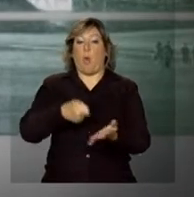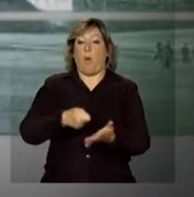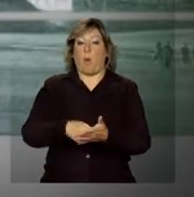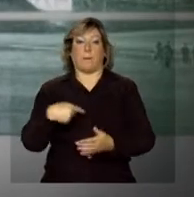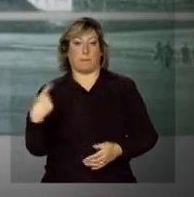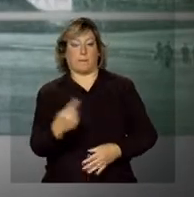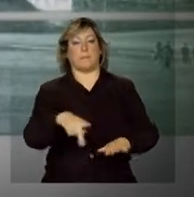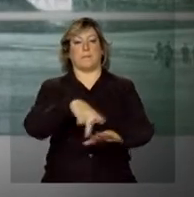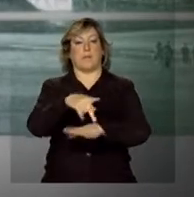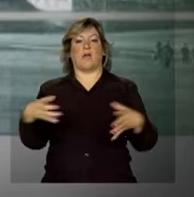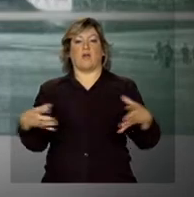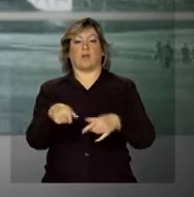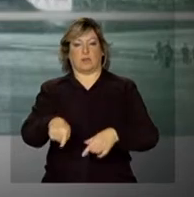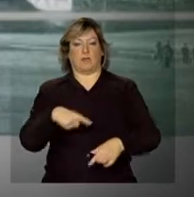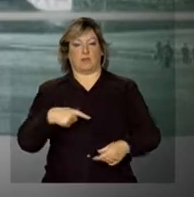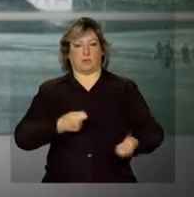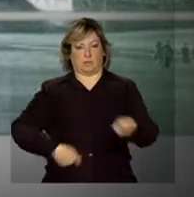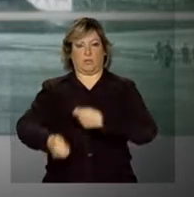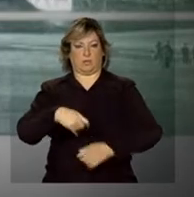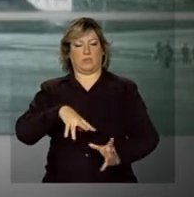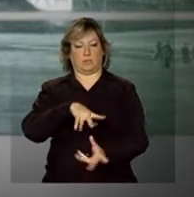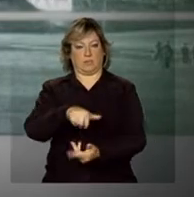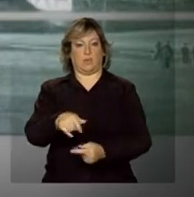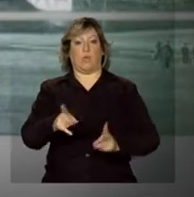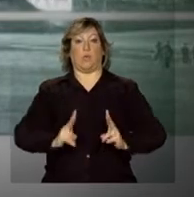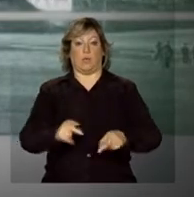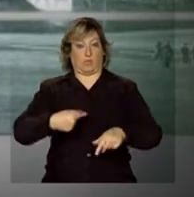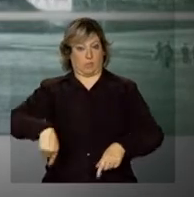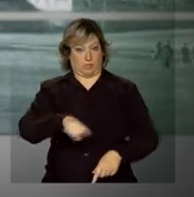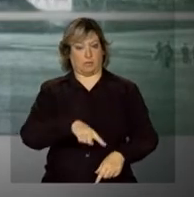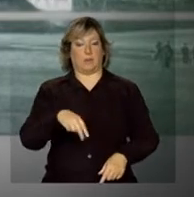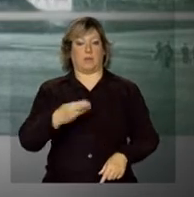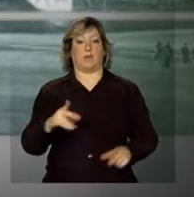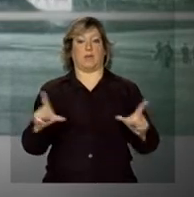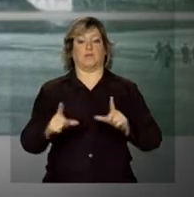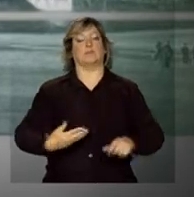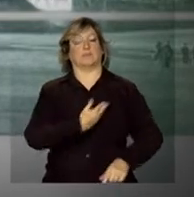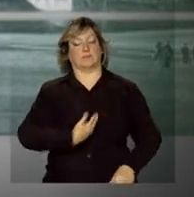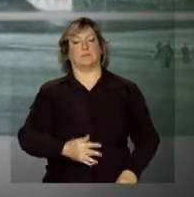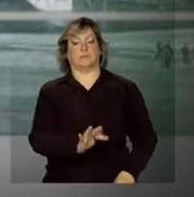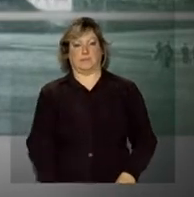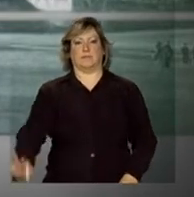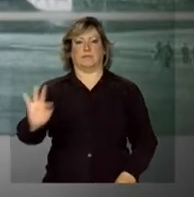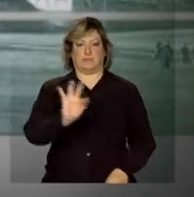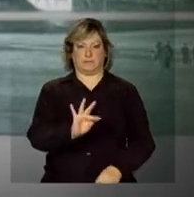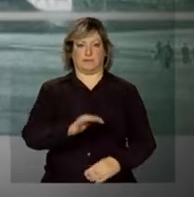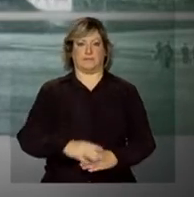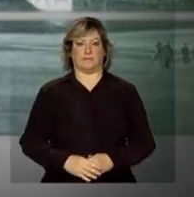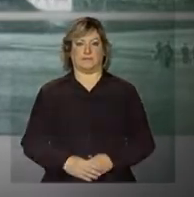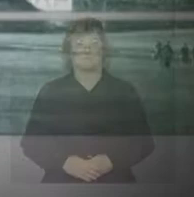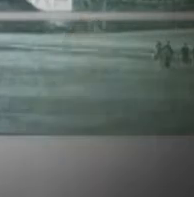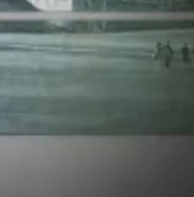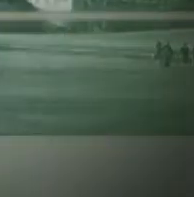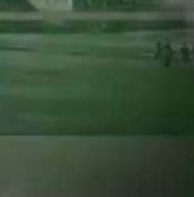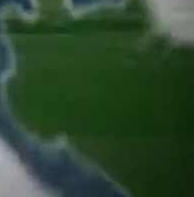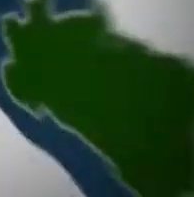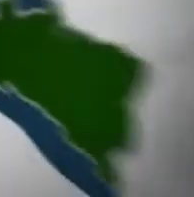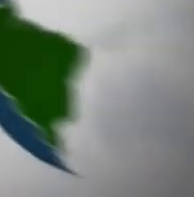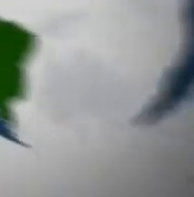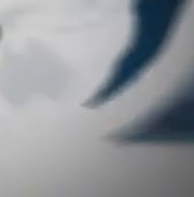dos países no comércio internacional continue na NBR a TV do Governo Federal